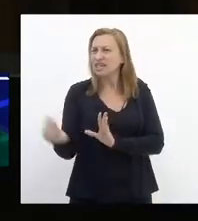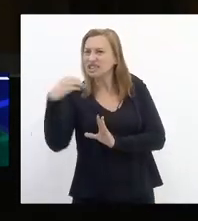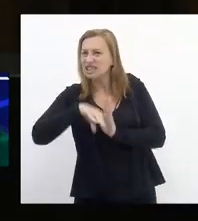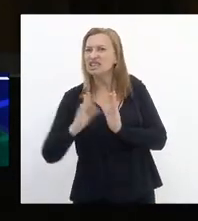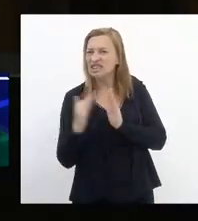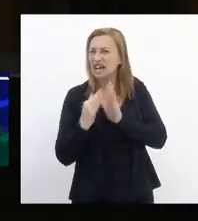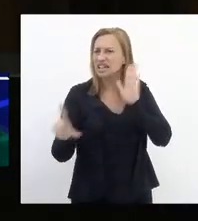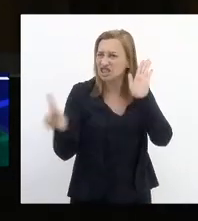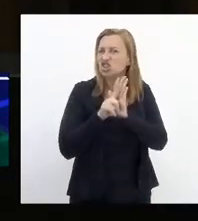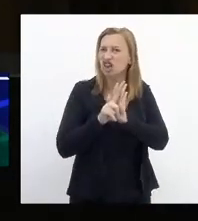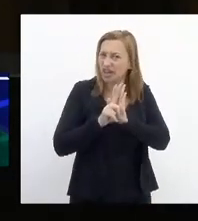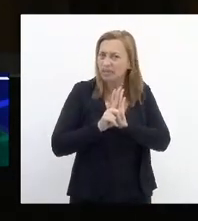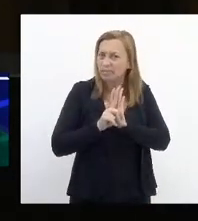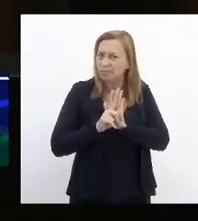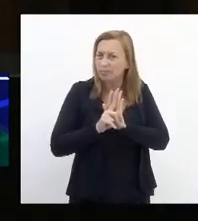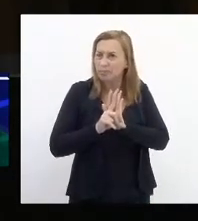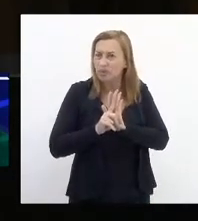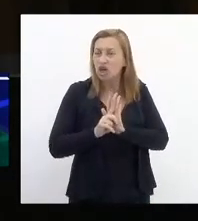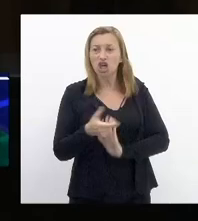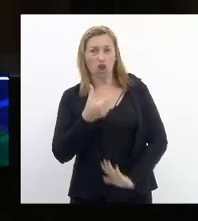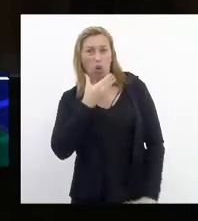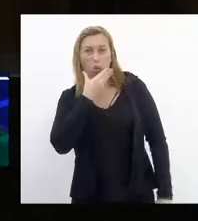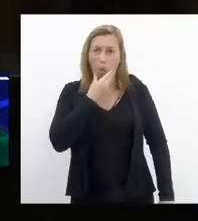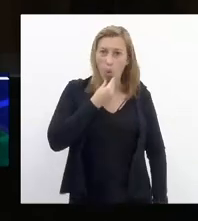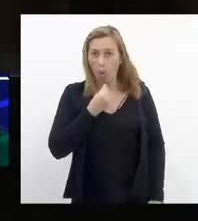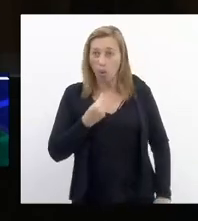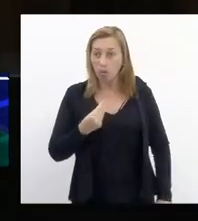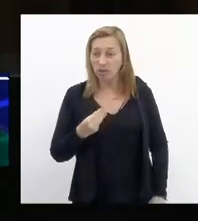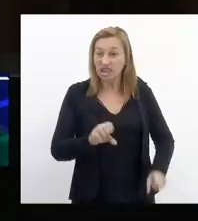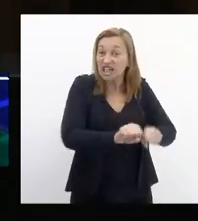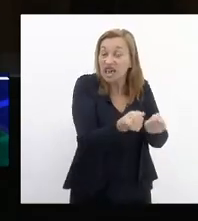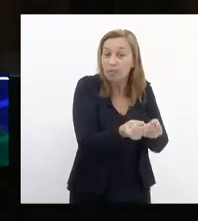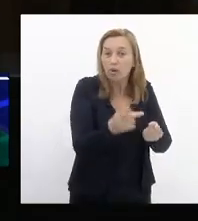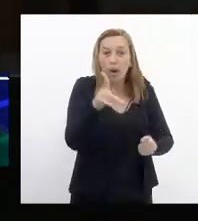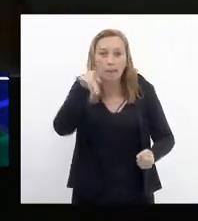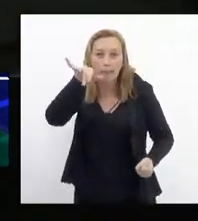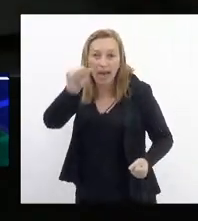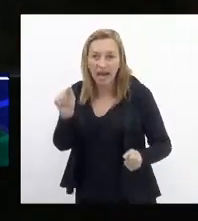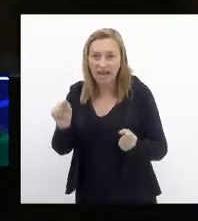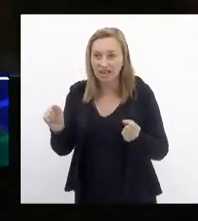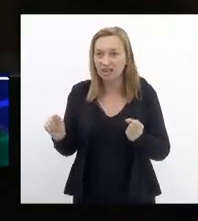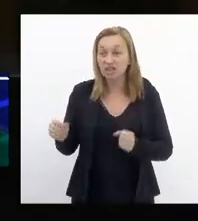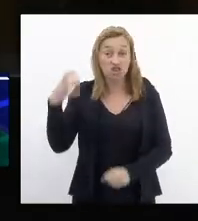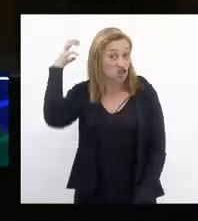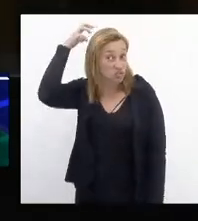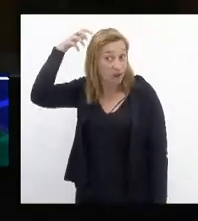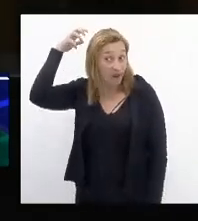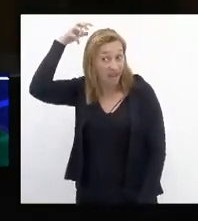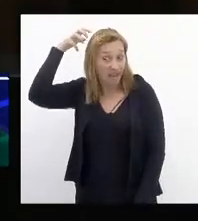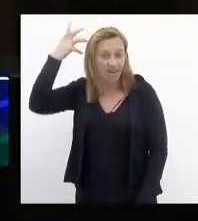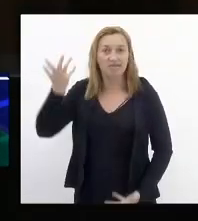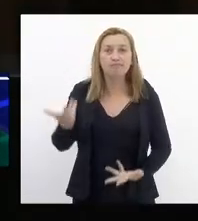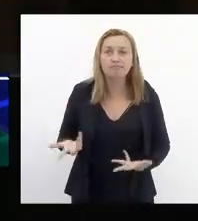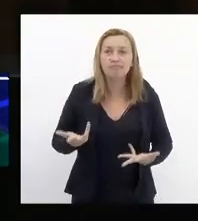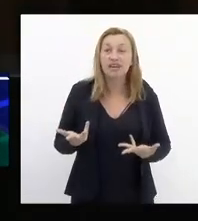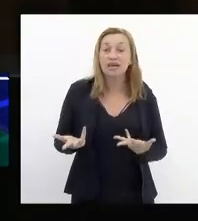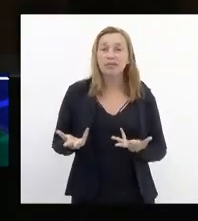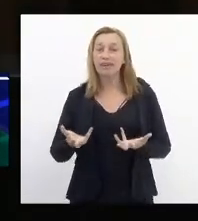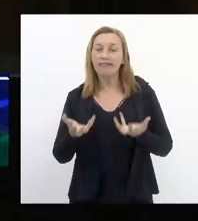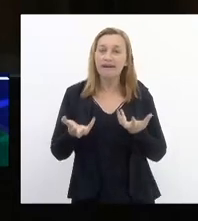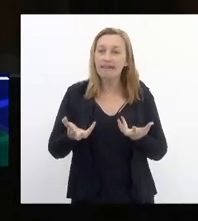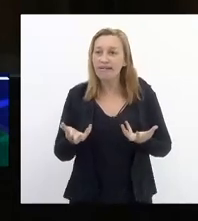dessas casas legislativas, e que um homem que quebrou a placa de Marielle para